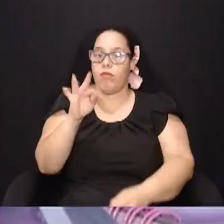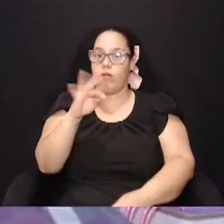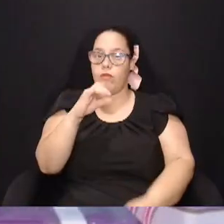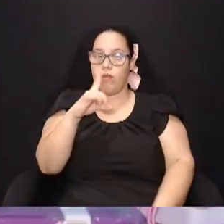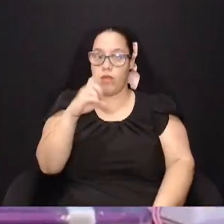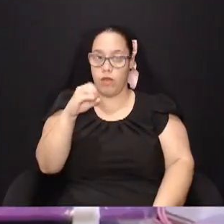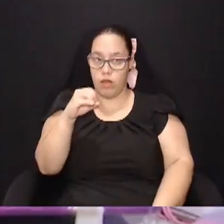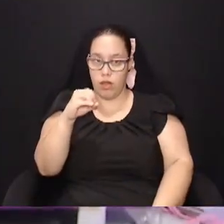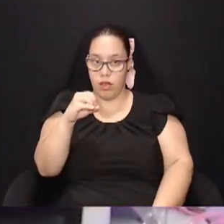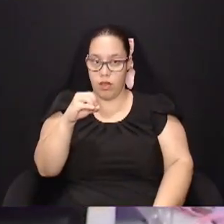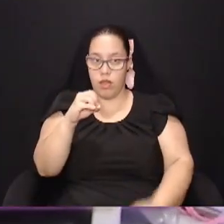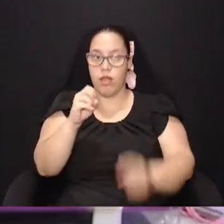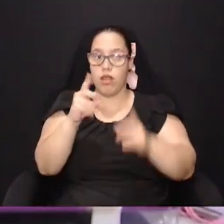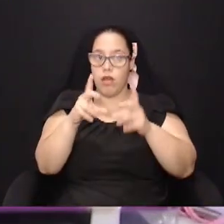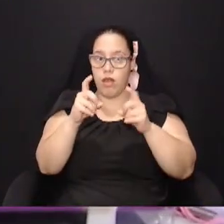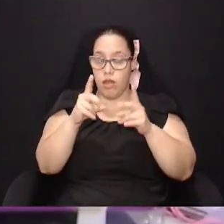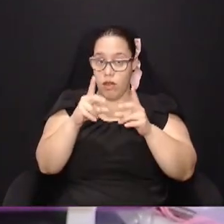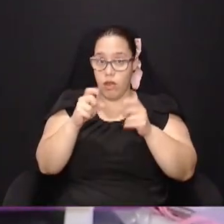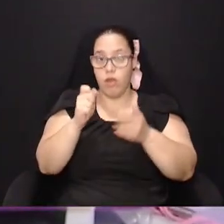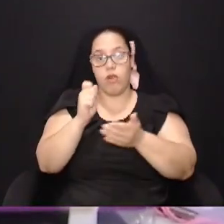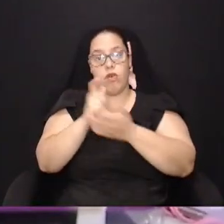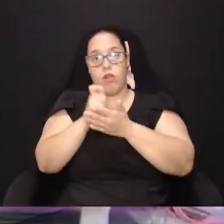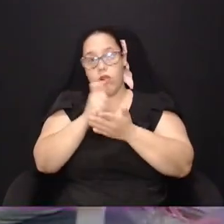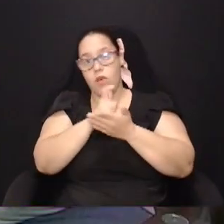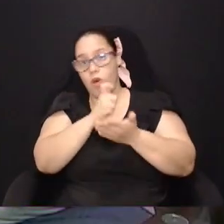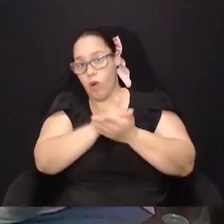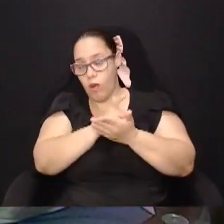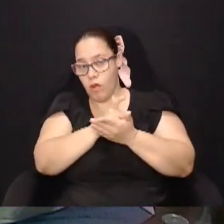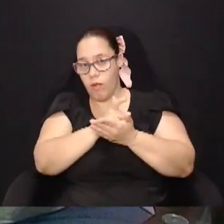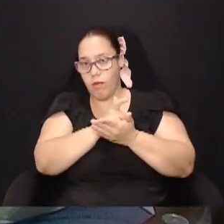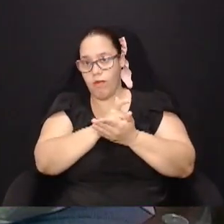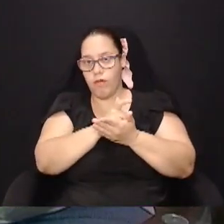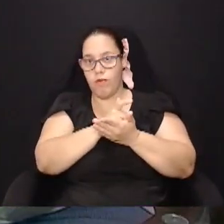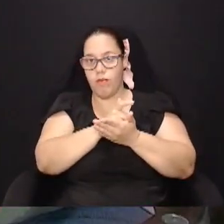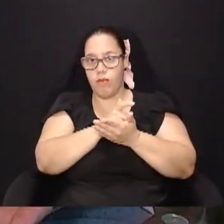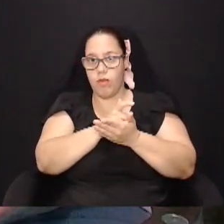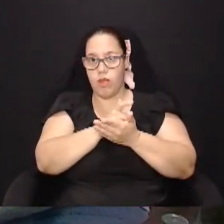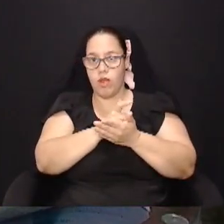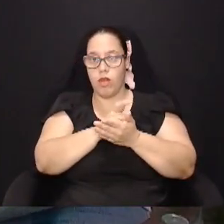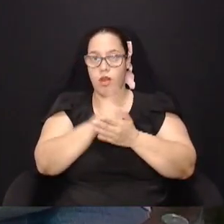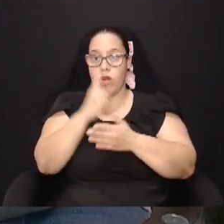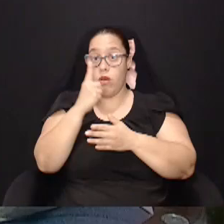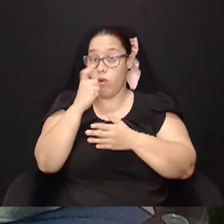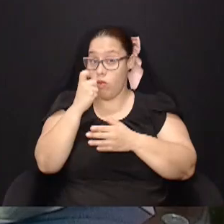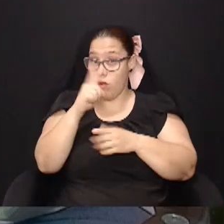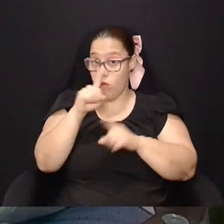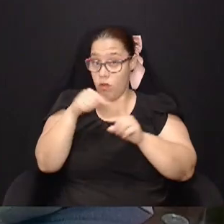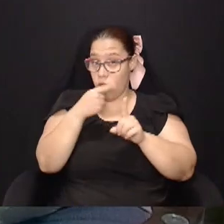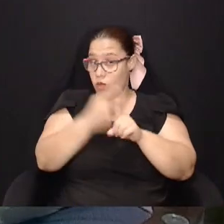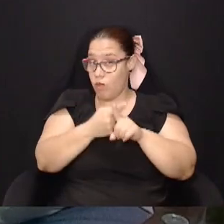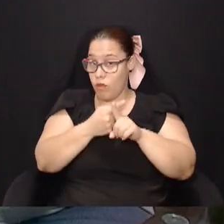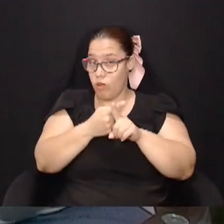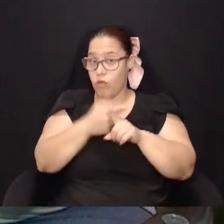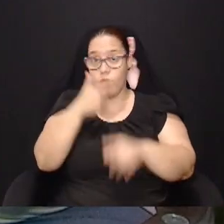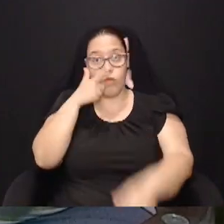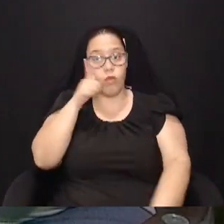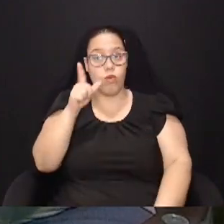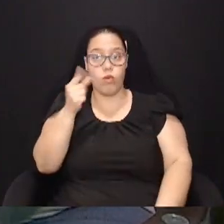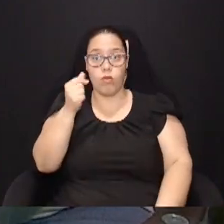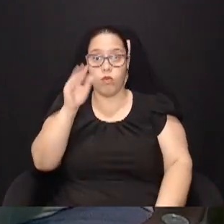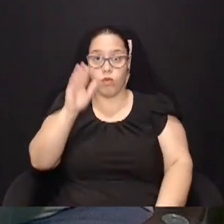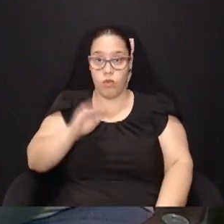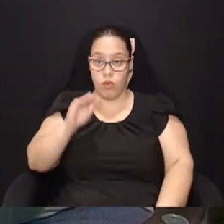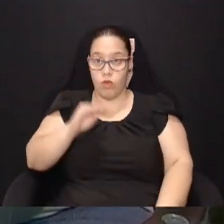no atacado, você comprar no atacado para vir, quer dizer, de uma vez só, talvez você consiga economizar um pouco no frete, talvez